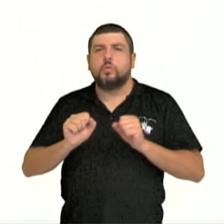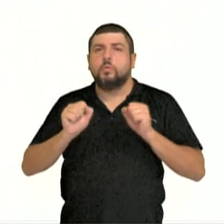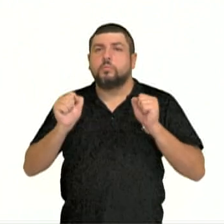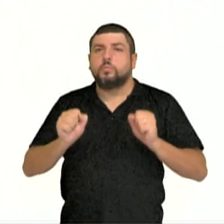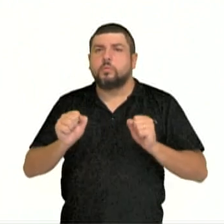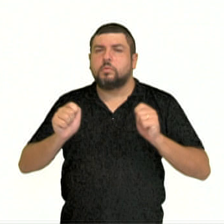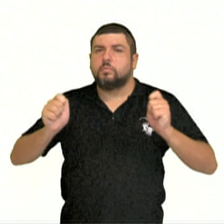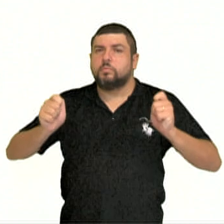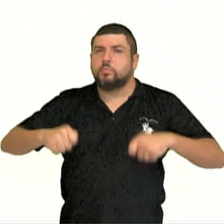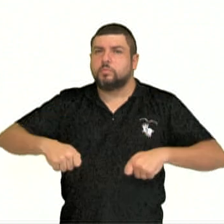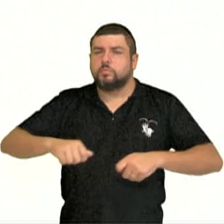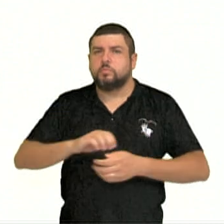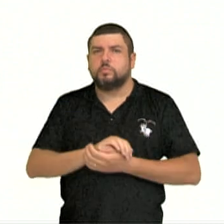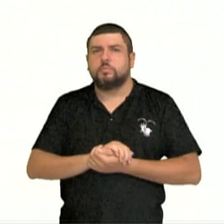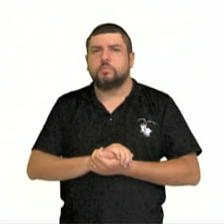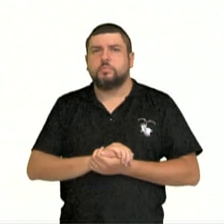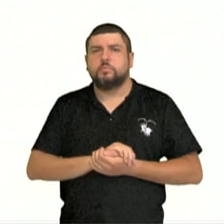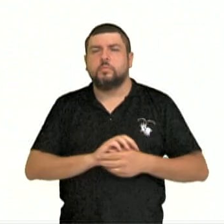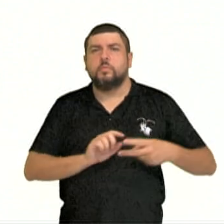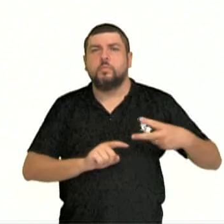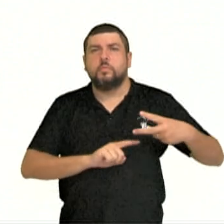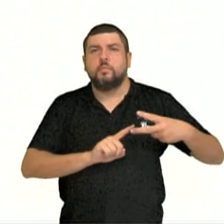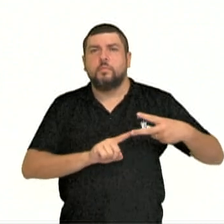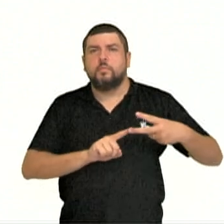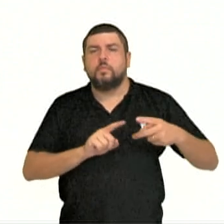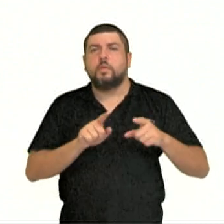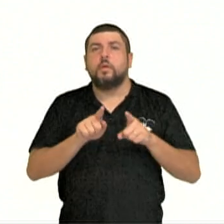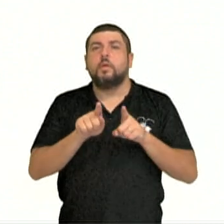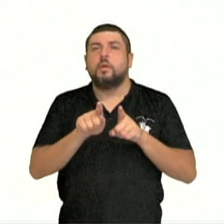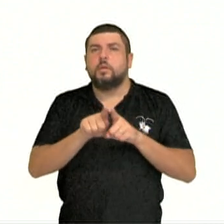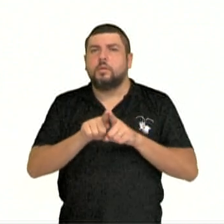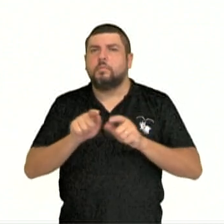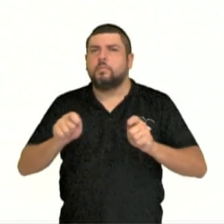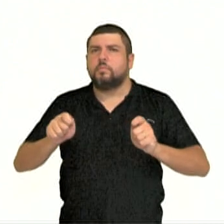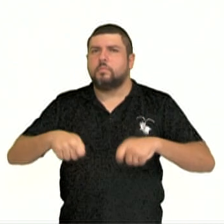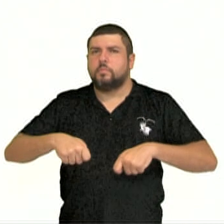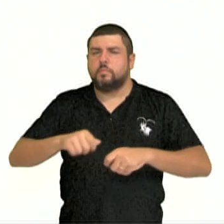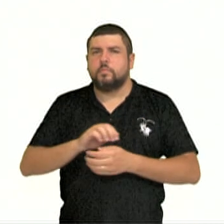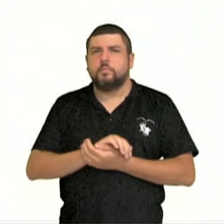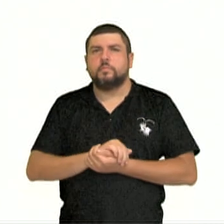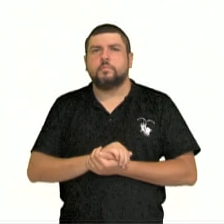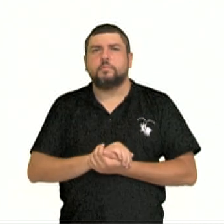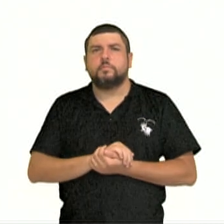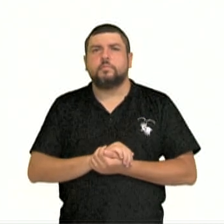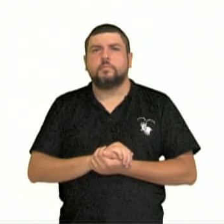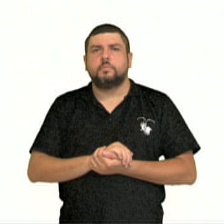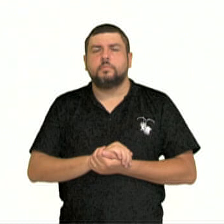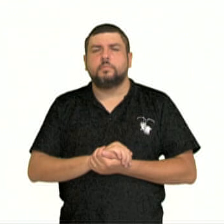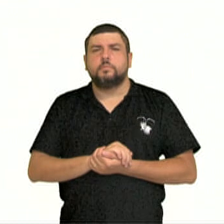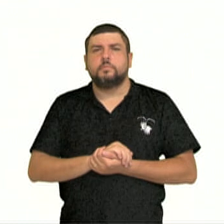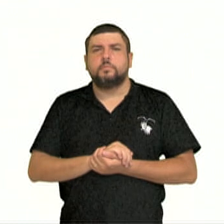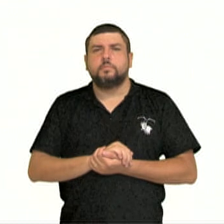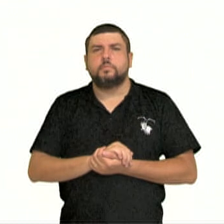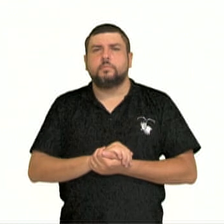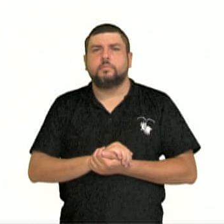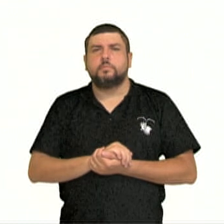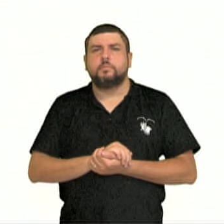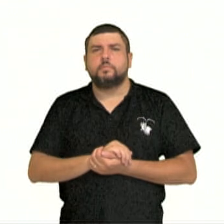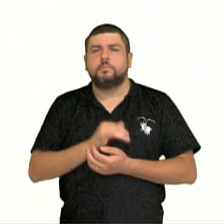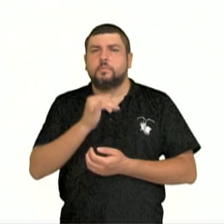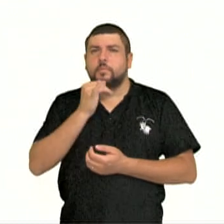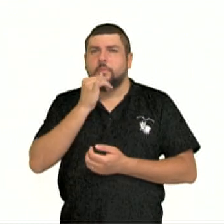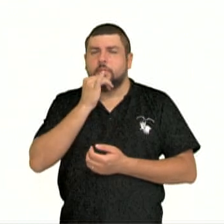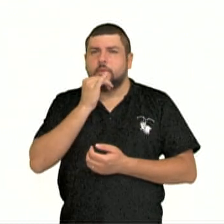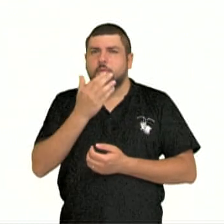possibilidade. O might, ele também expressa possibilidade. Trouxe aqui um exemplo para vocês de